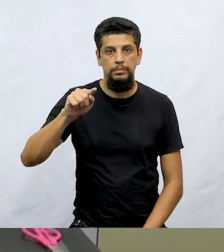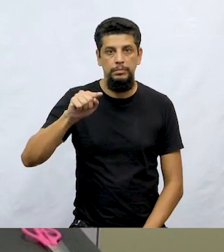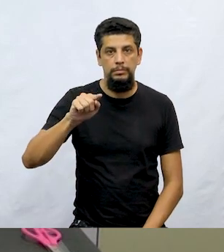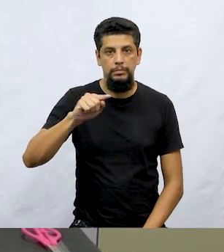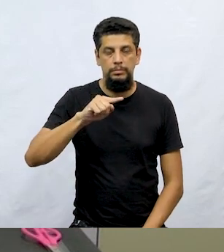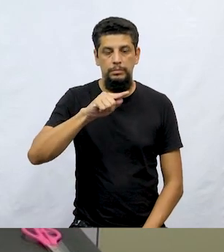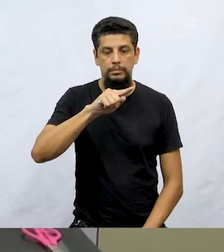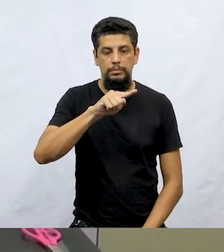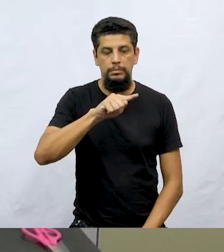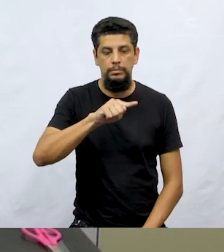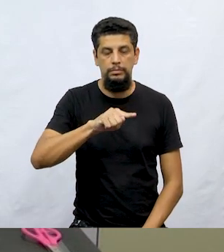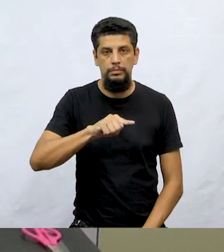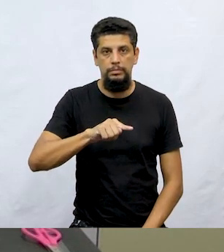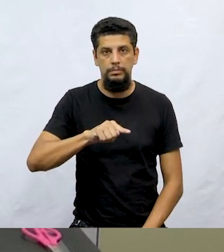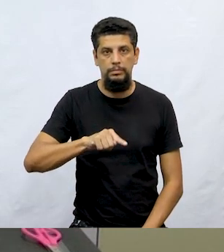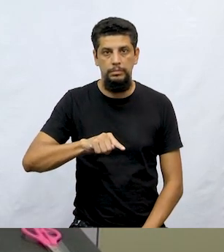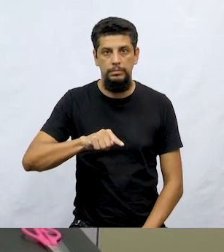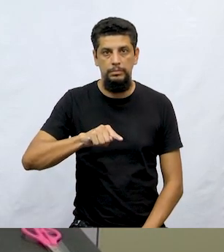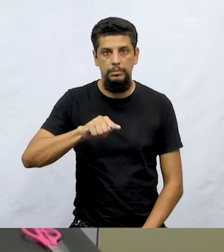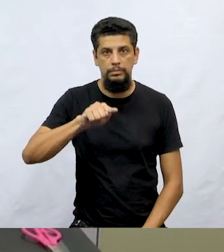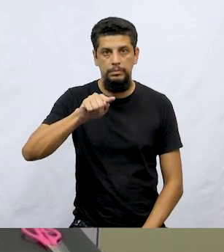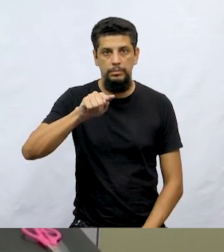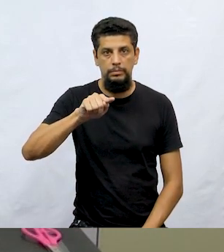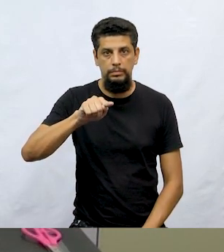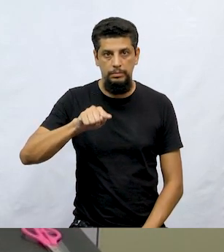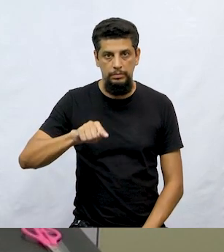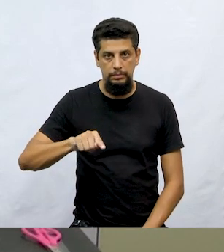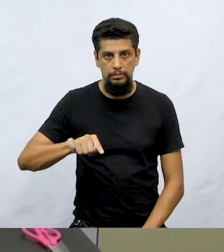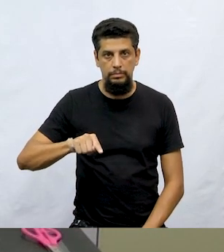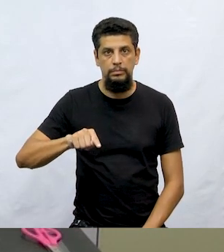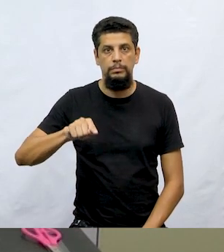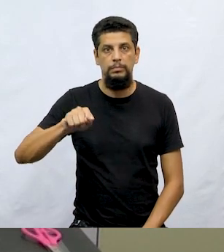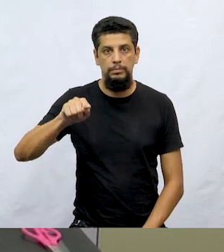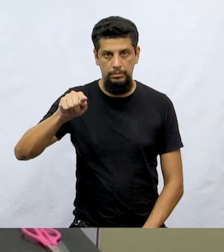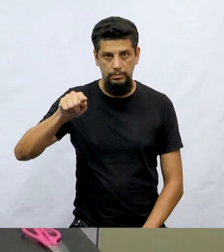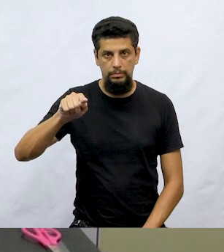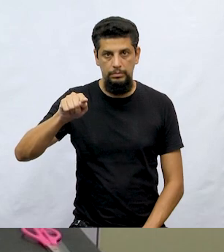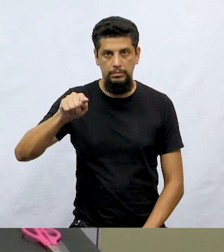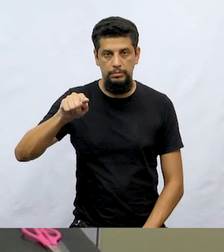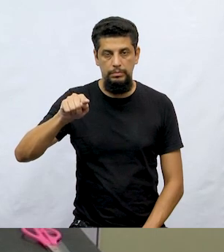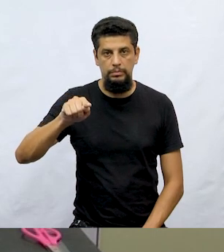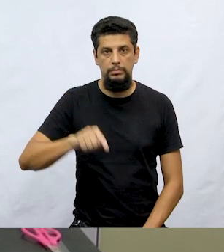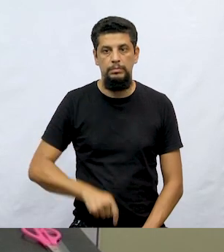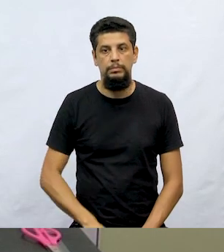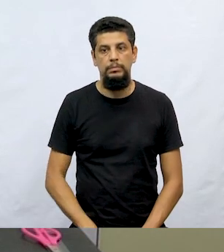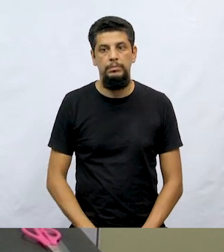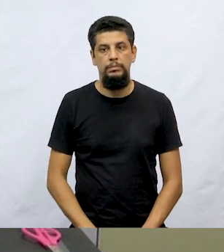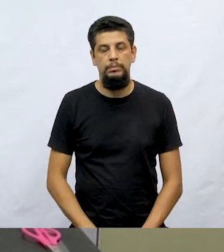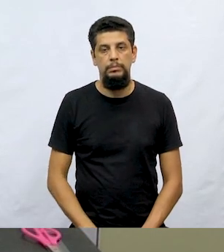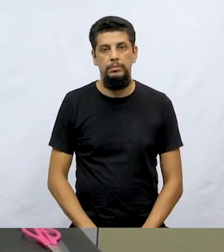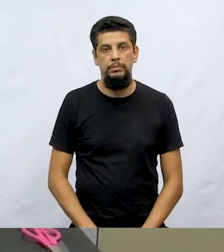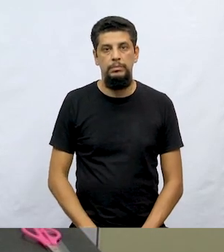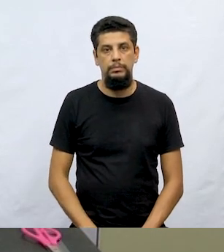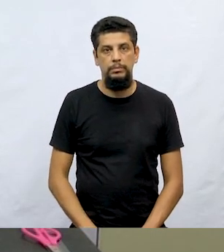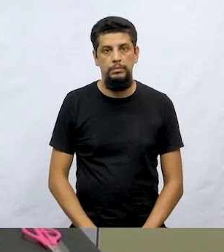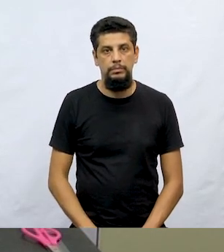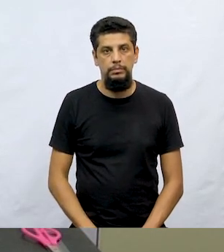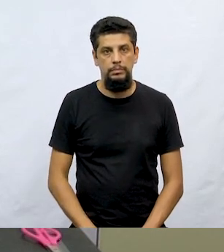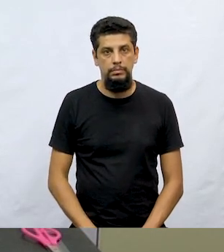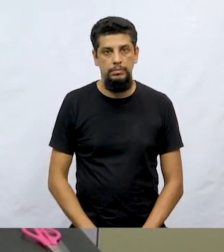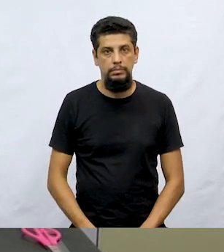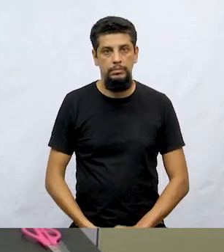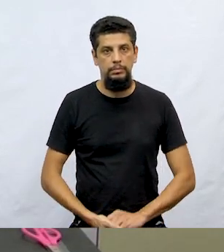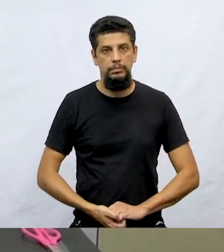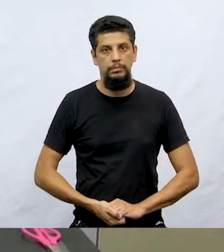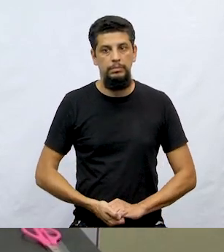Desce... Sobe um pouco, desce de novo e sobe de novo. Olha lá!